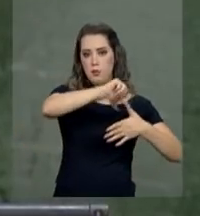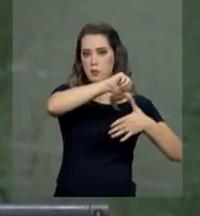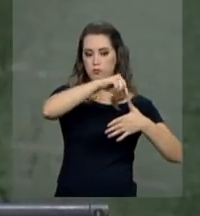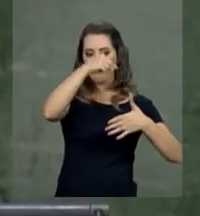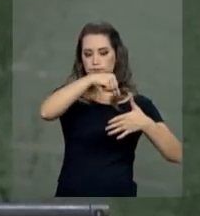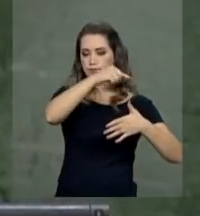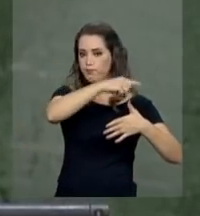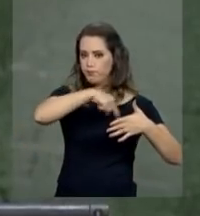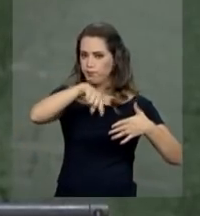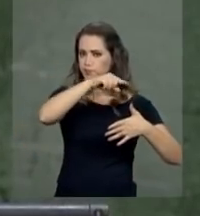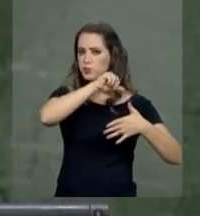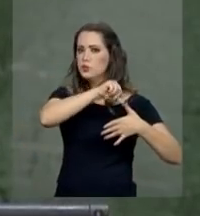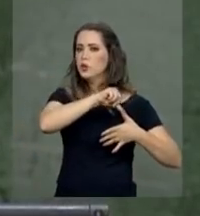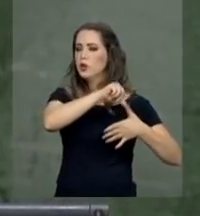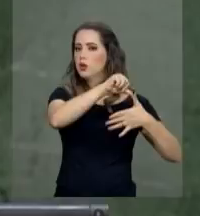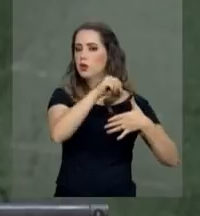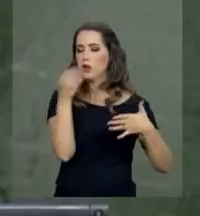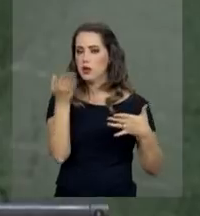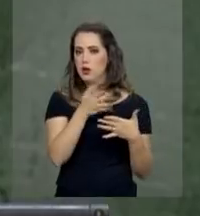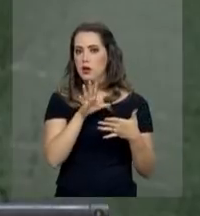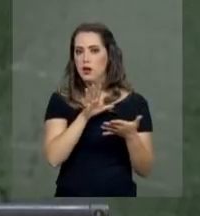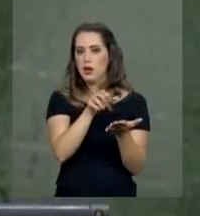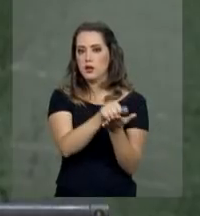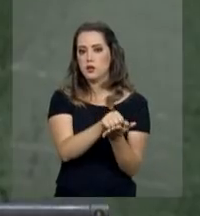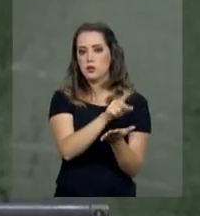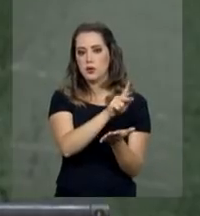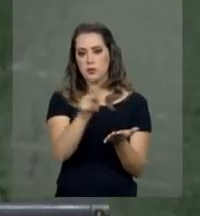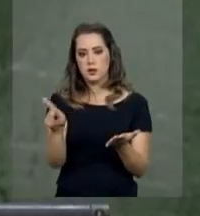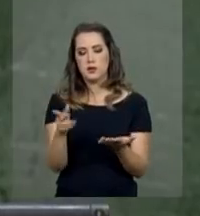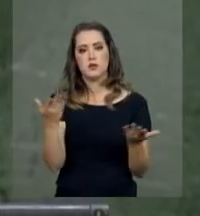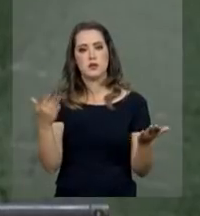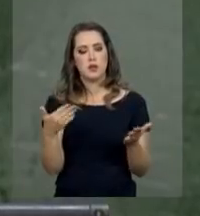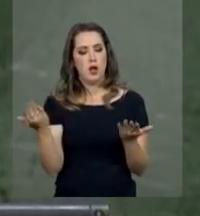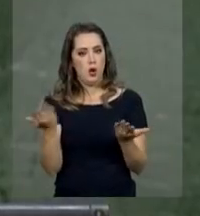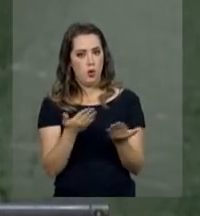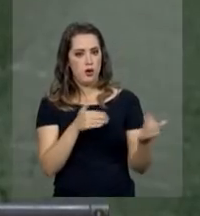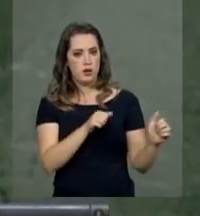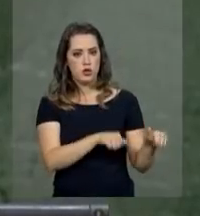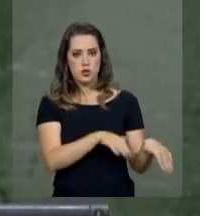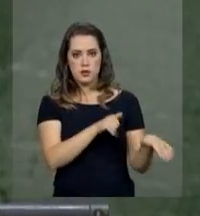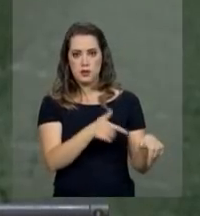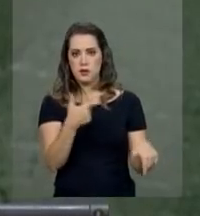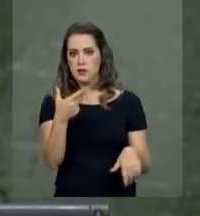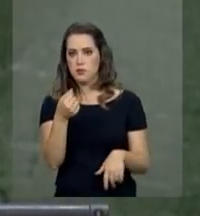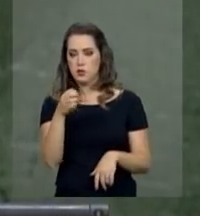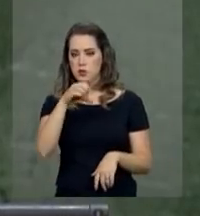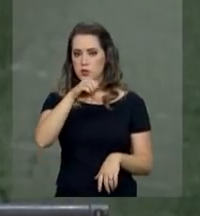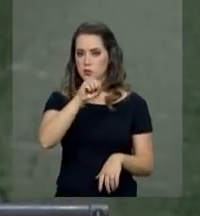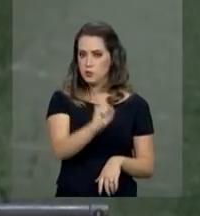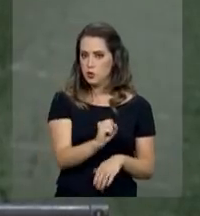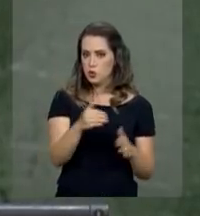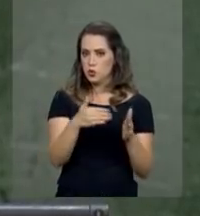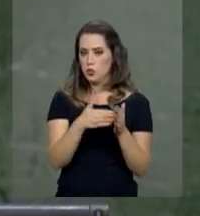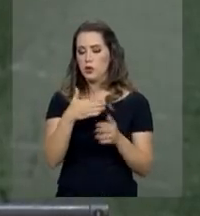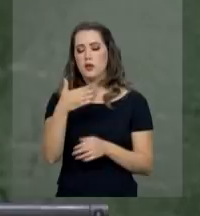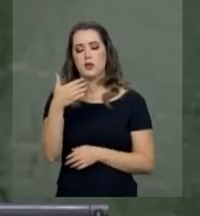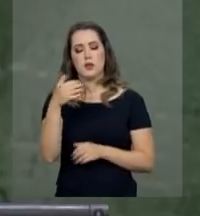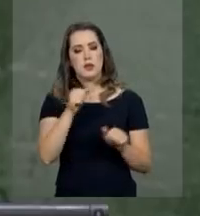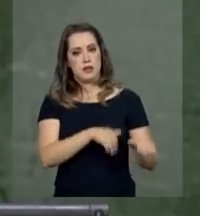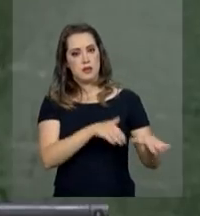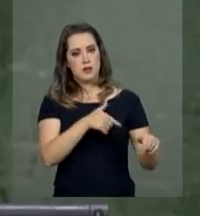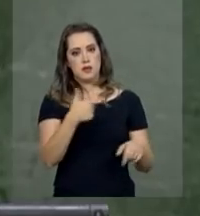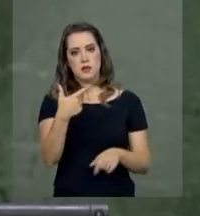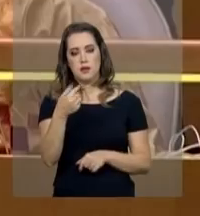Geral. Ela fica de agora de setembro de 2018 até setembro de 2019. Ela vai conduzir a Assembleia